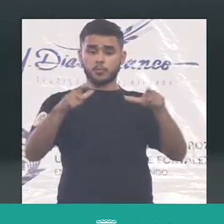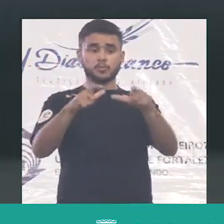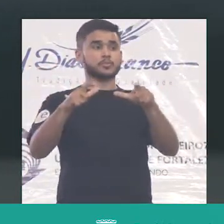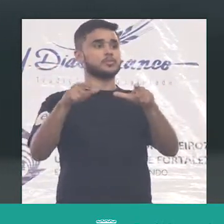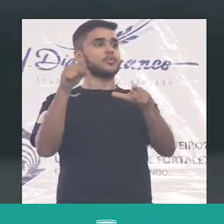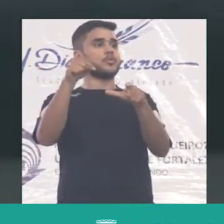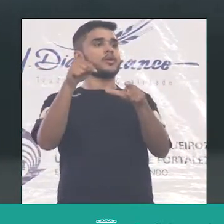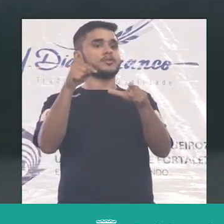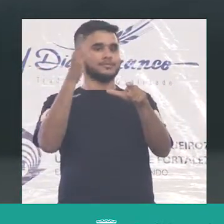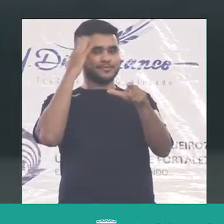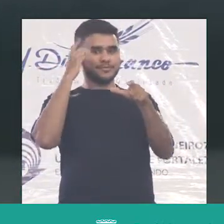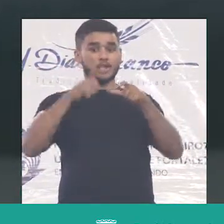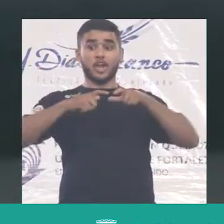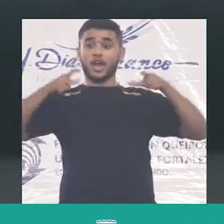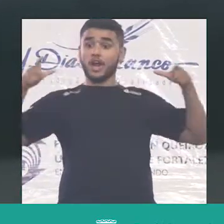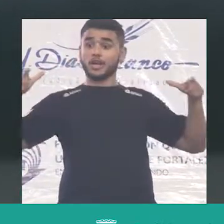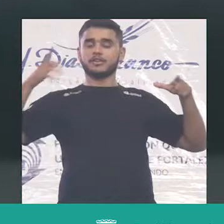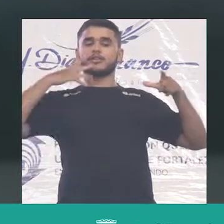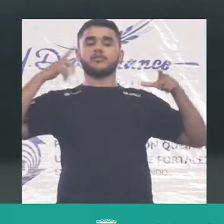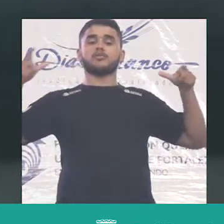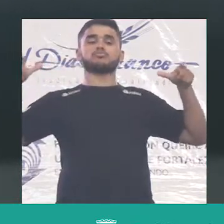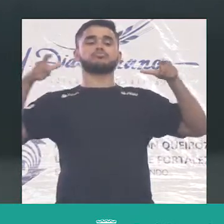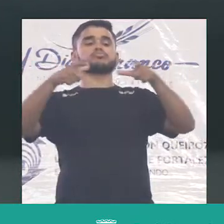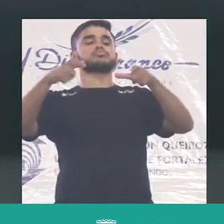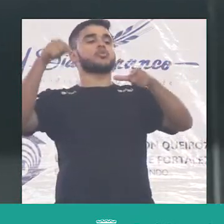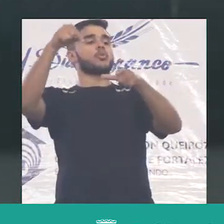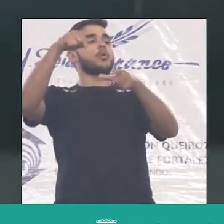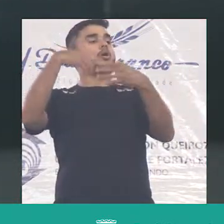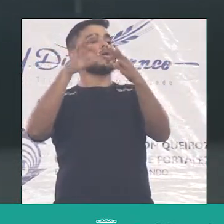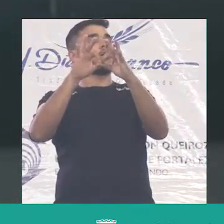ilha de lazer. Para calcular o raio da ilha de